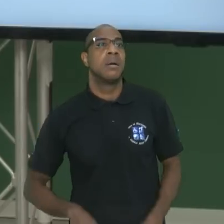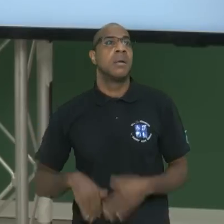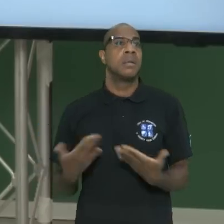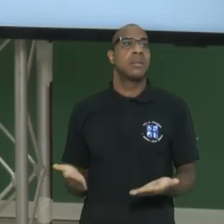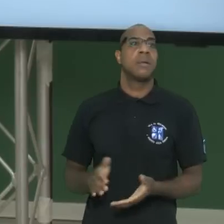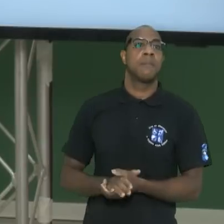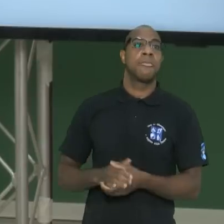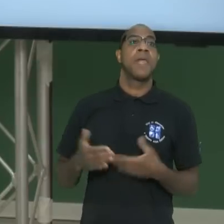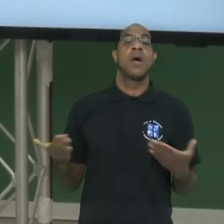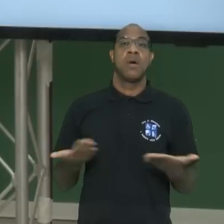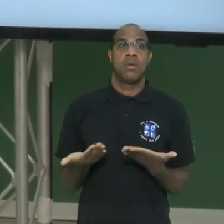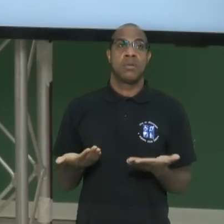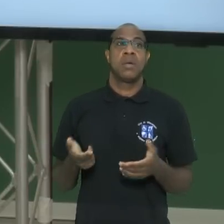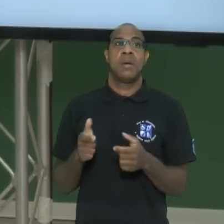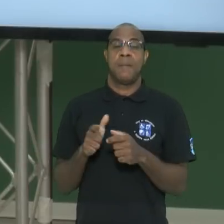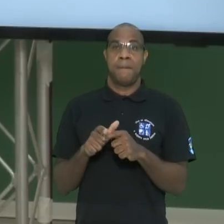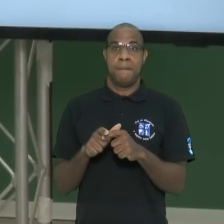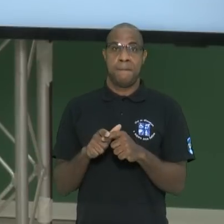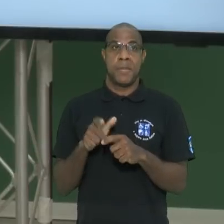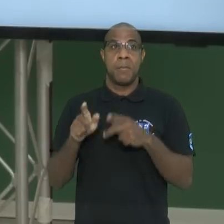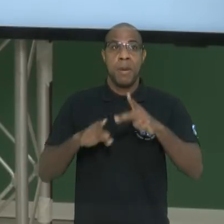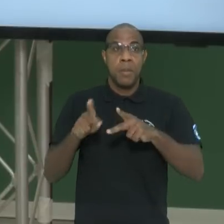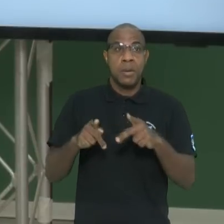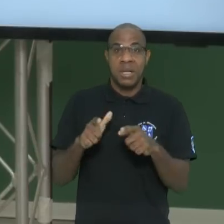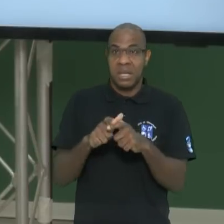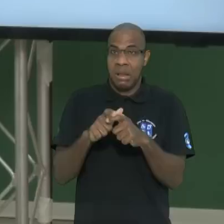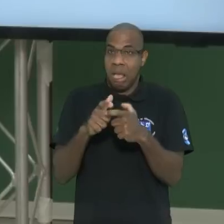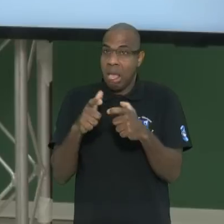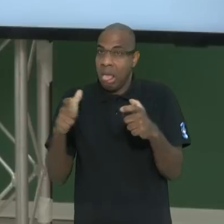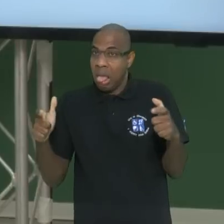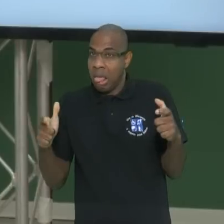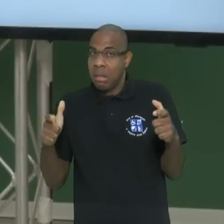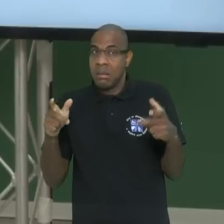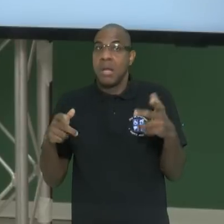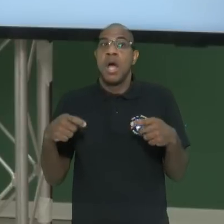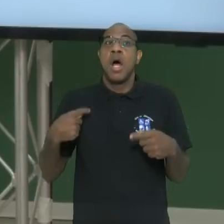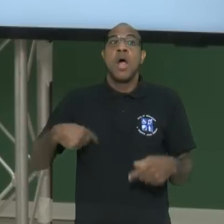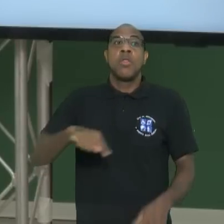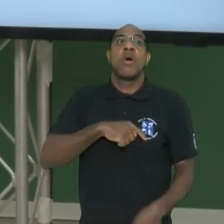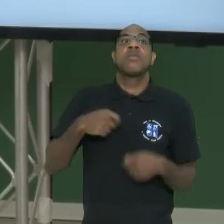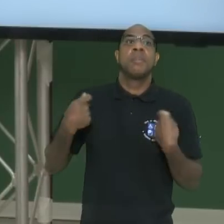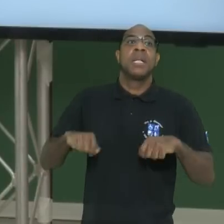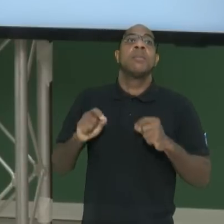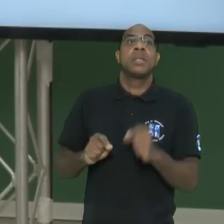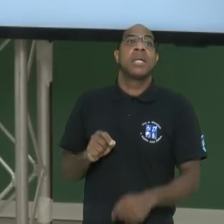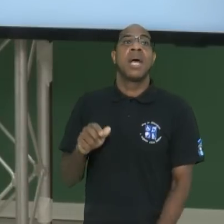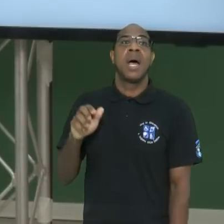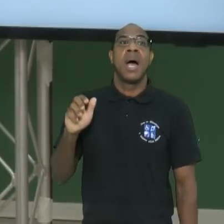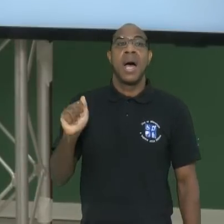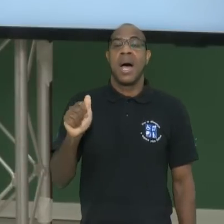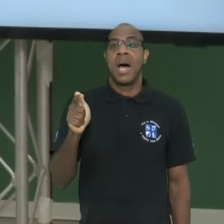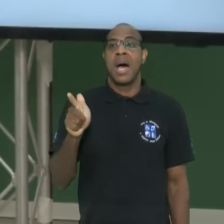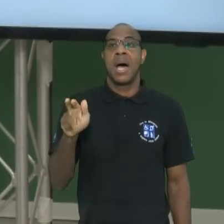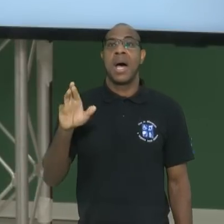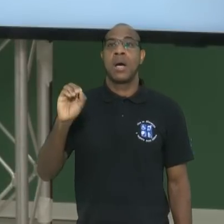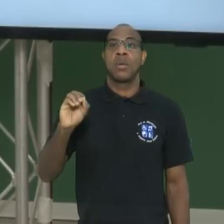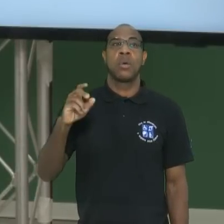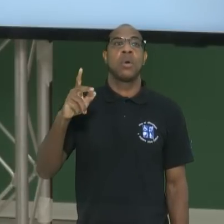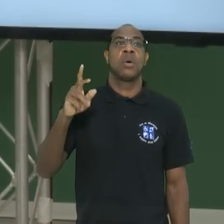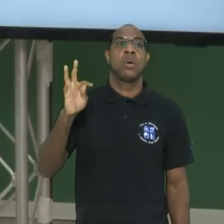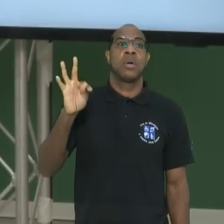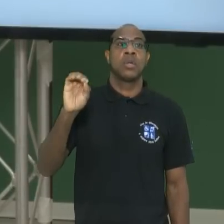humana crescente, nós precisamos de agrotóxicos para eliminar as pragas